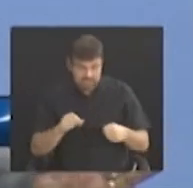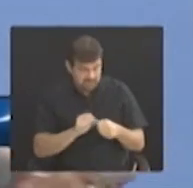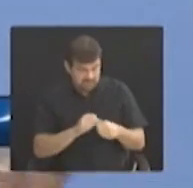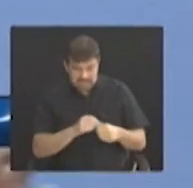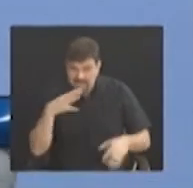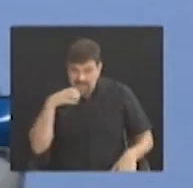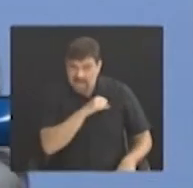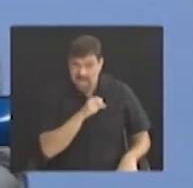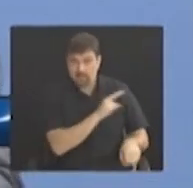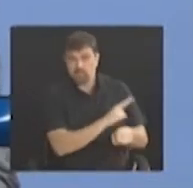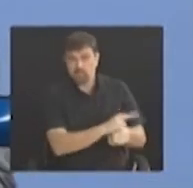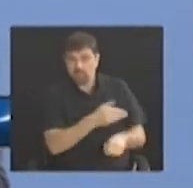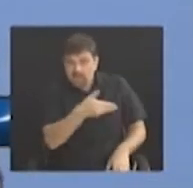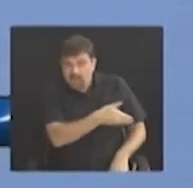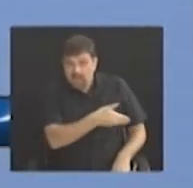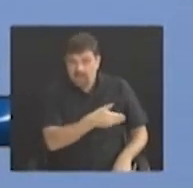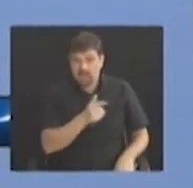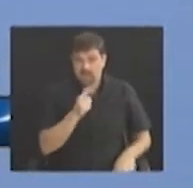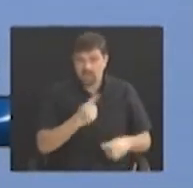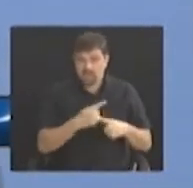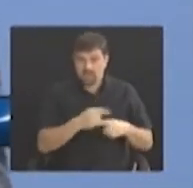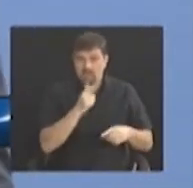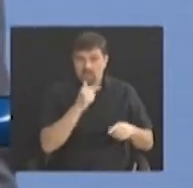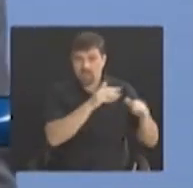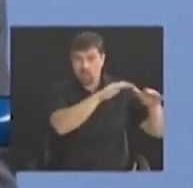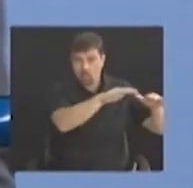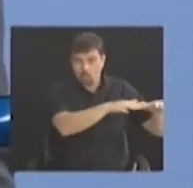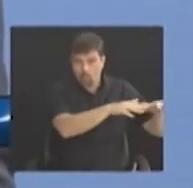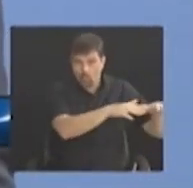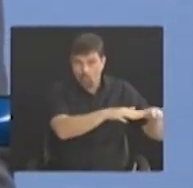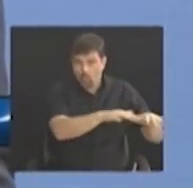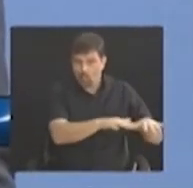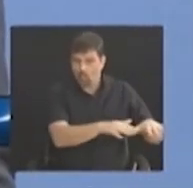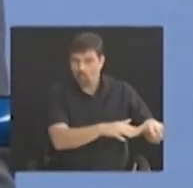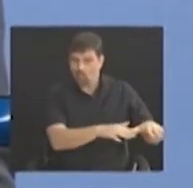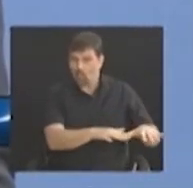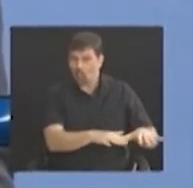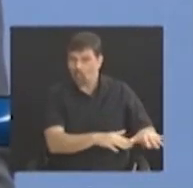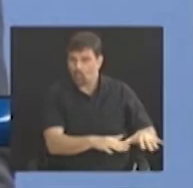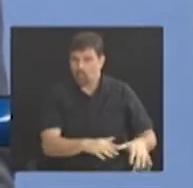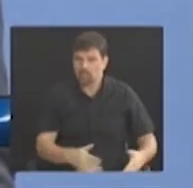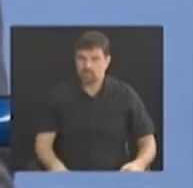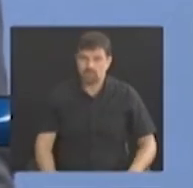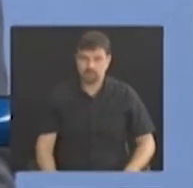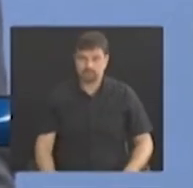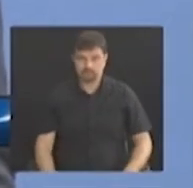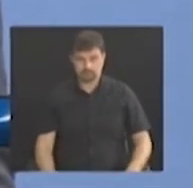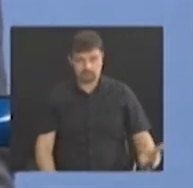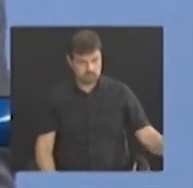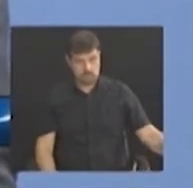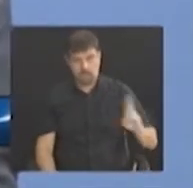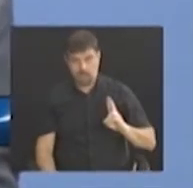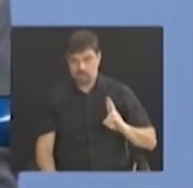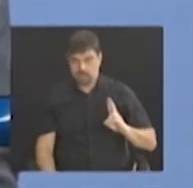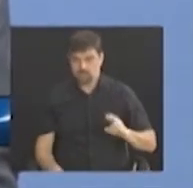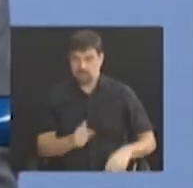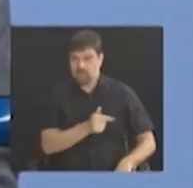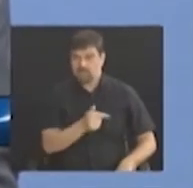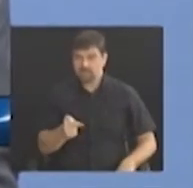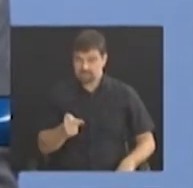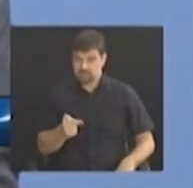tudo. E essa semana eu tive uma resposta, e eu fiquei até feliz, que